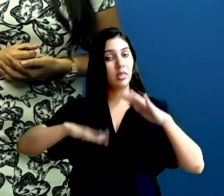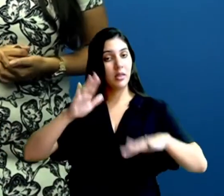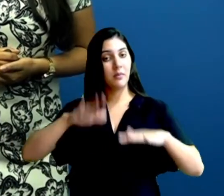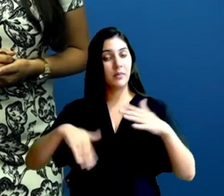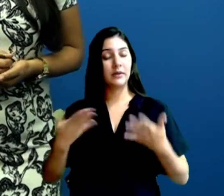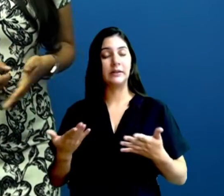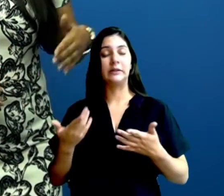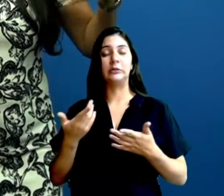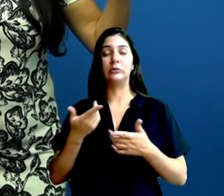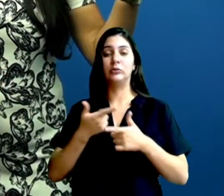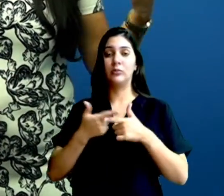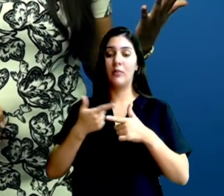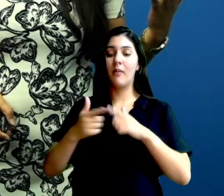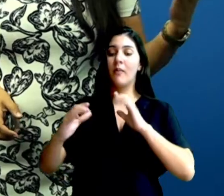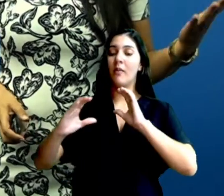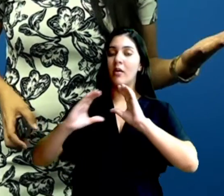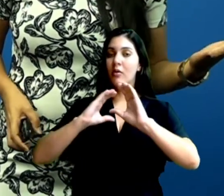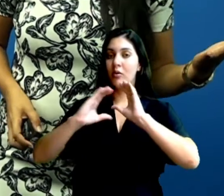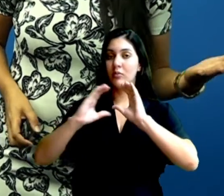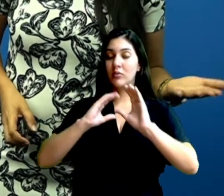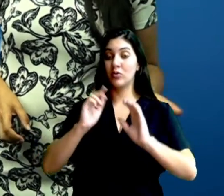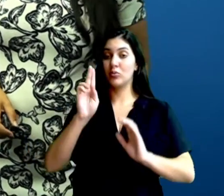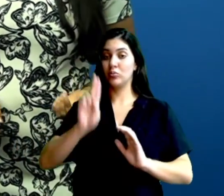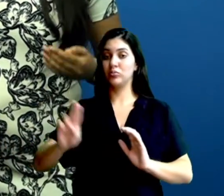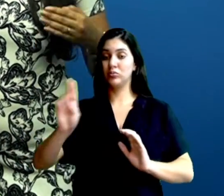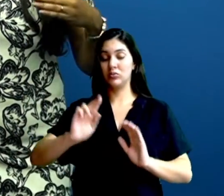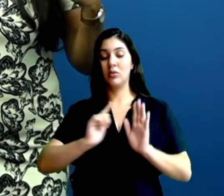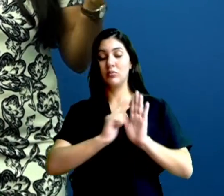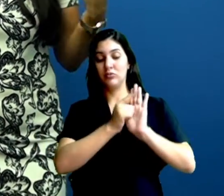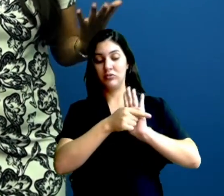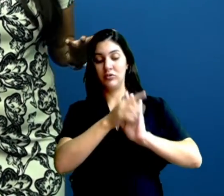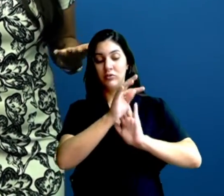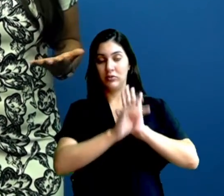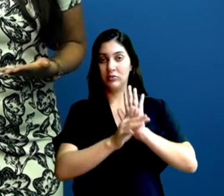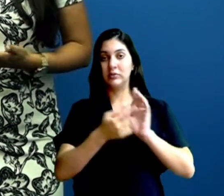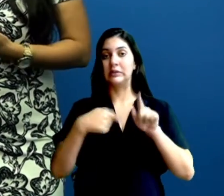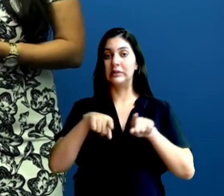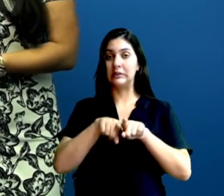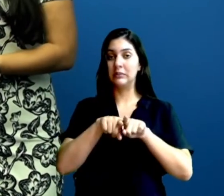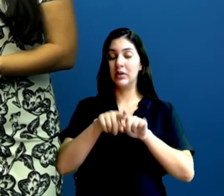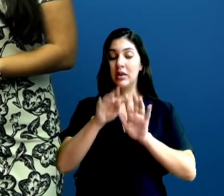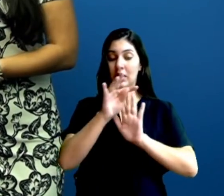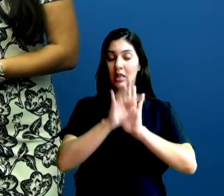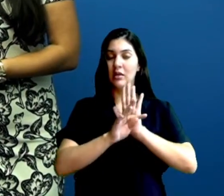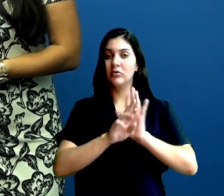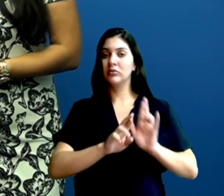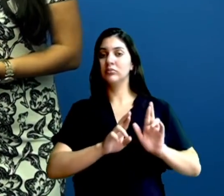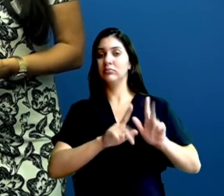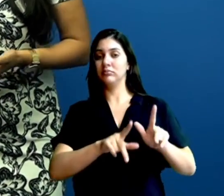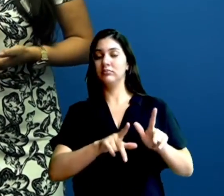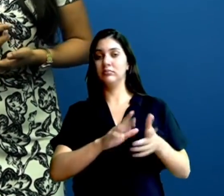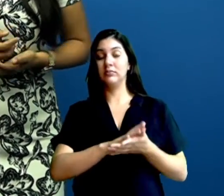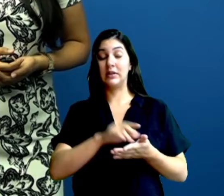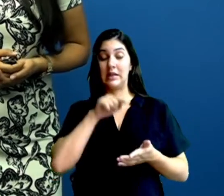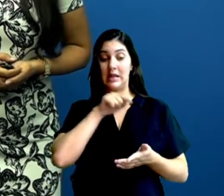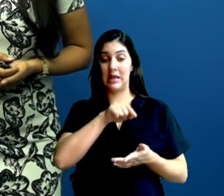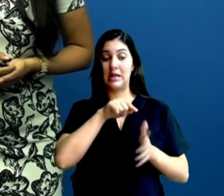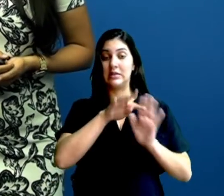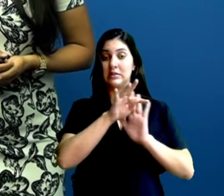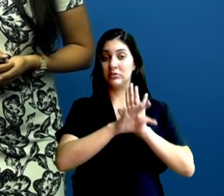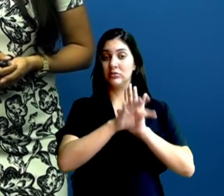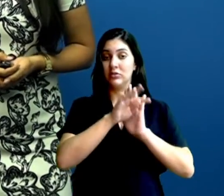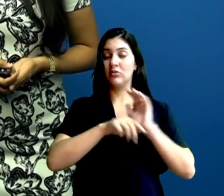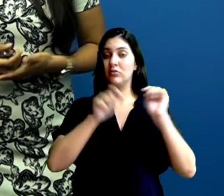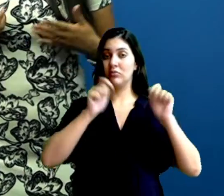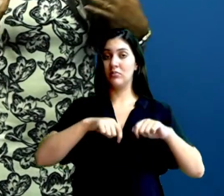situação comunicativa, nós utilizamos gêneros textuais, utilizamos textos diferentes. Esses textos,